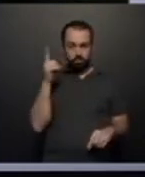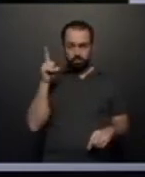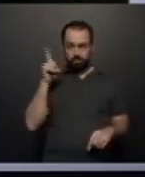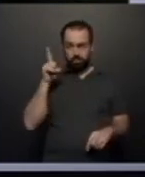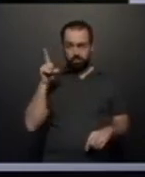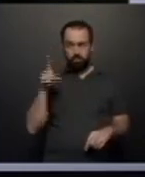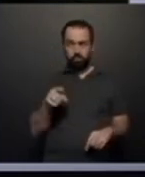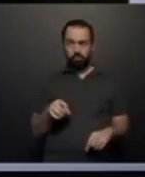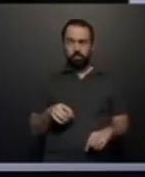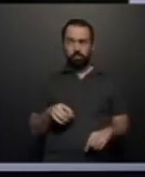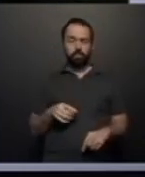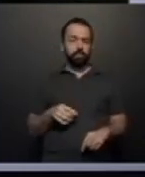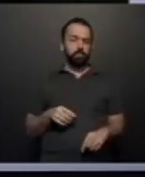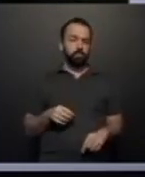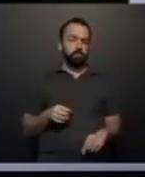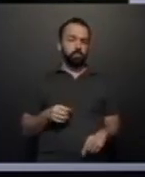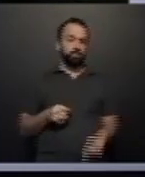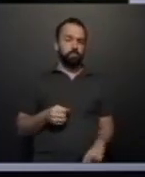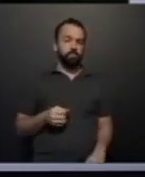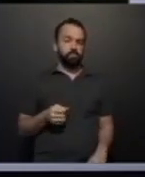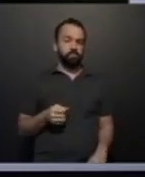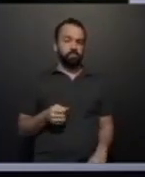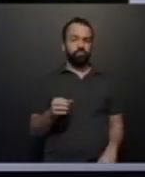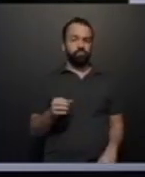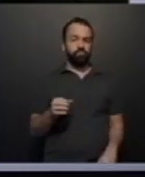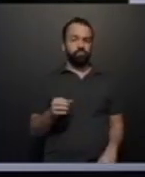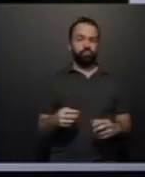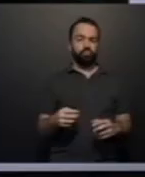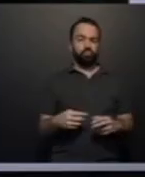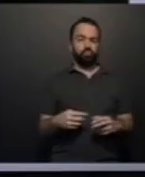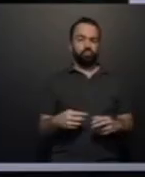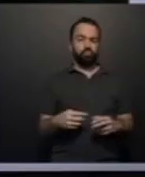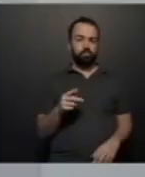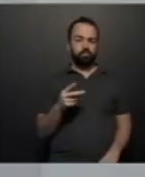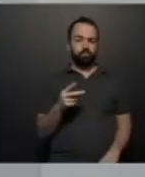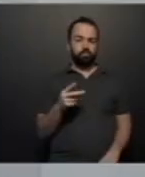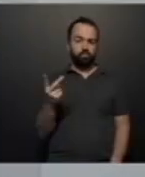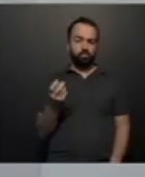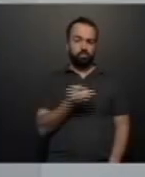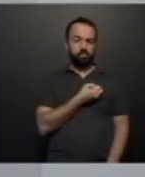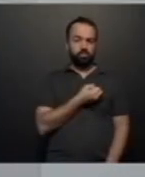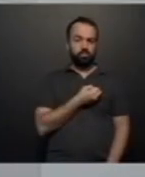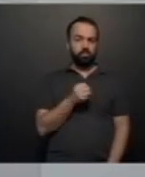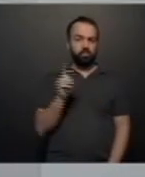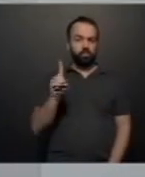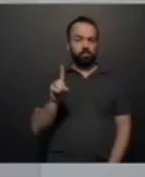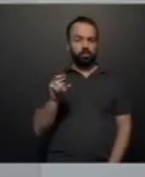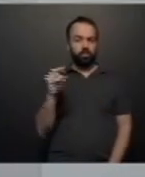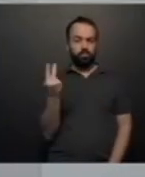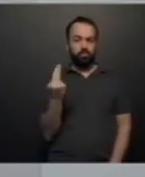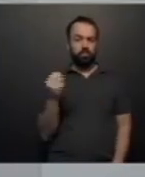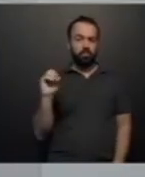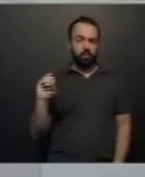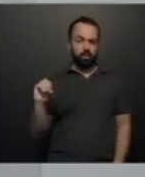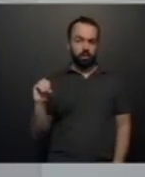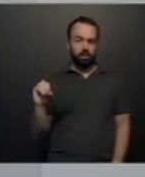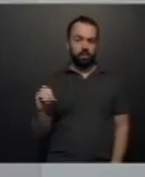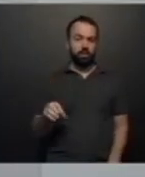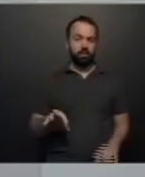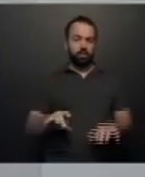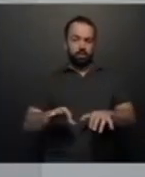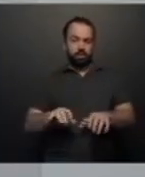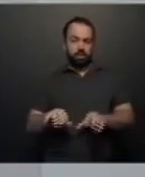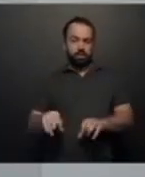imagem. Essa imagem é composta por dois algarismos, o 1 e o 0. O sistema